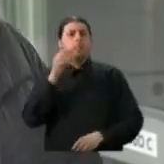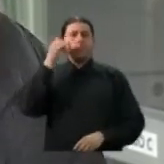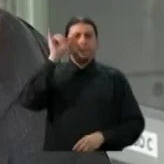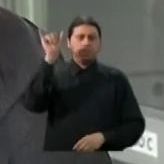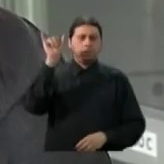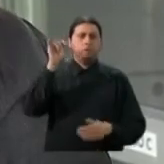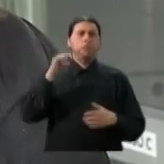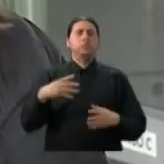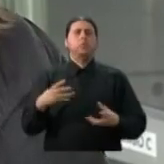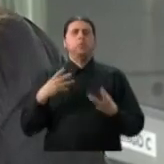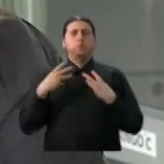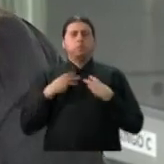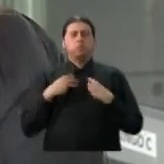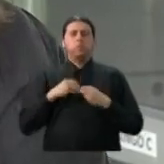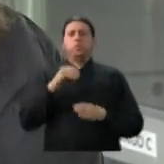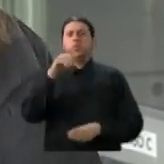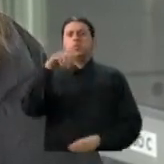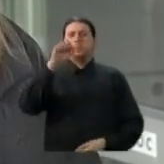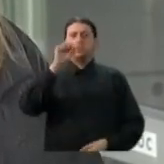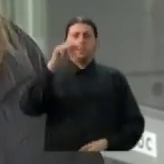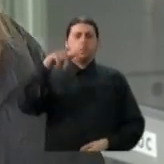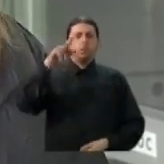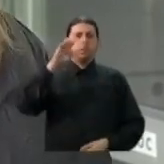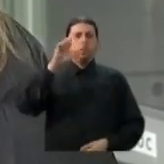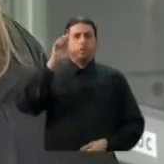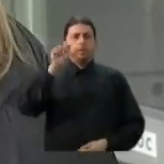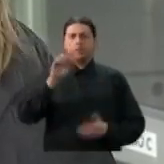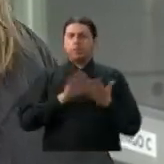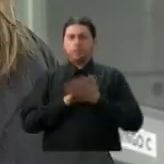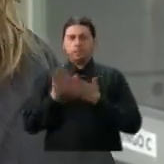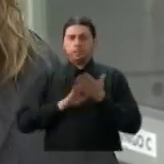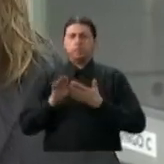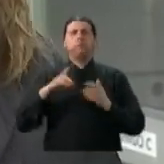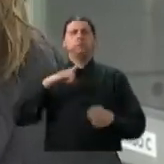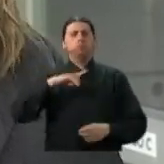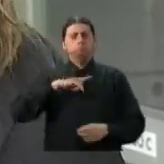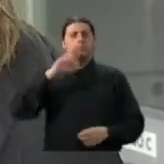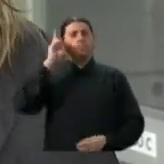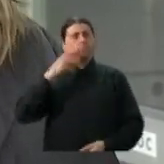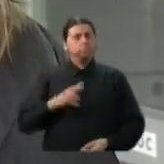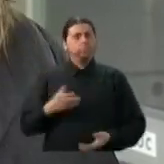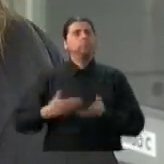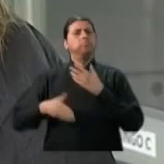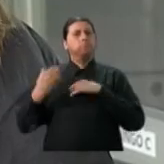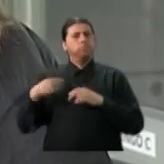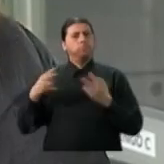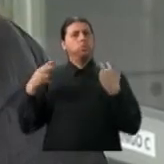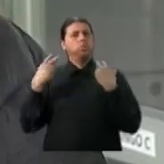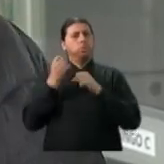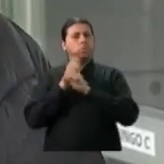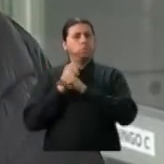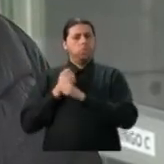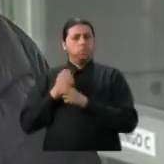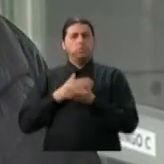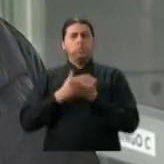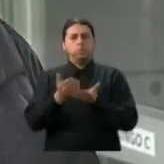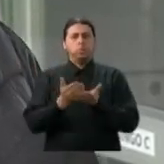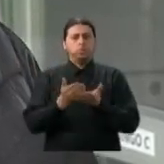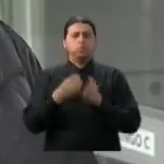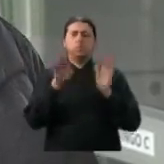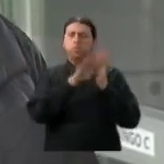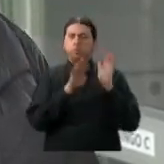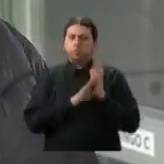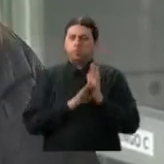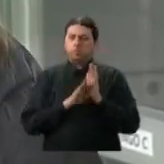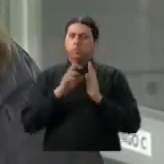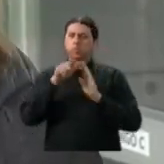nenhuma apresenta qualquer sequela. Mas a gente teve este histórico logo no início. Depois disso, mesmo